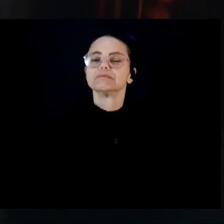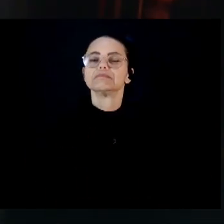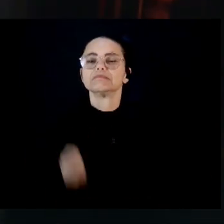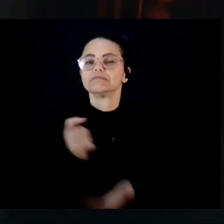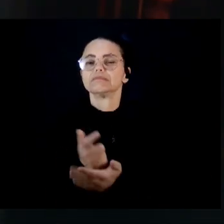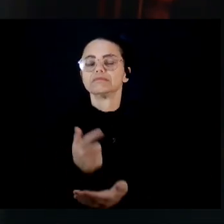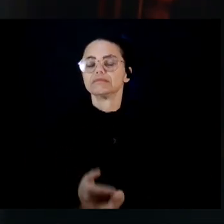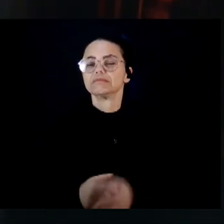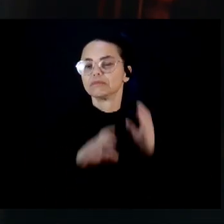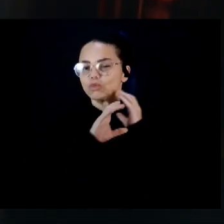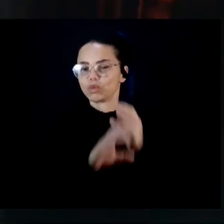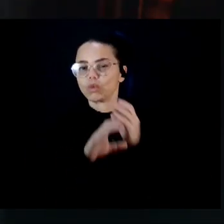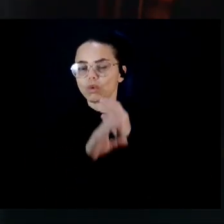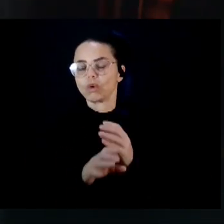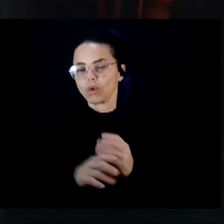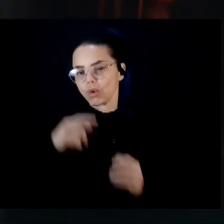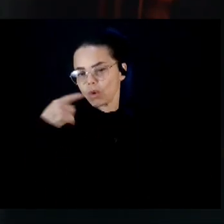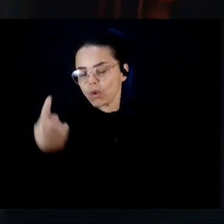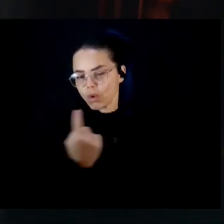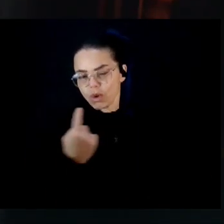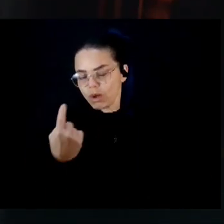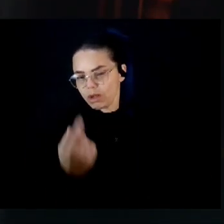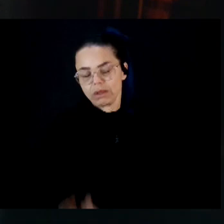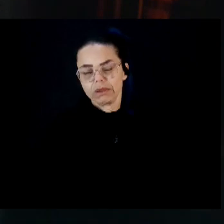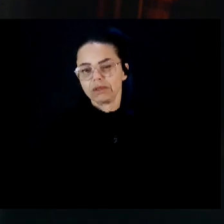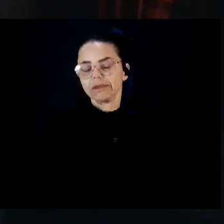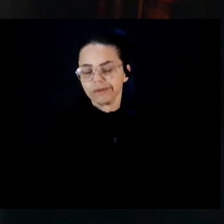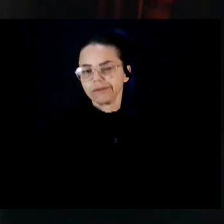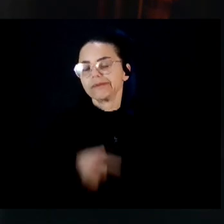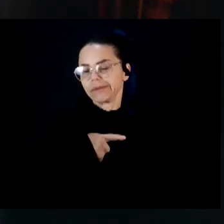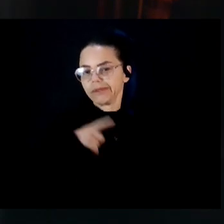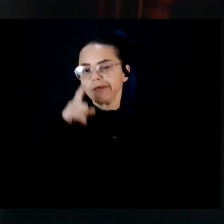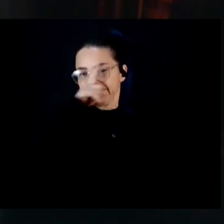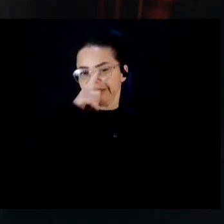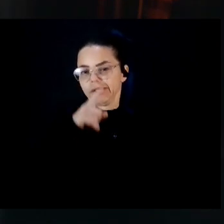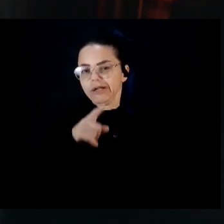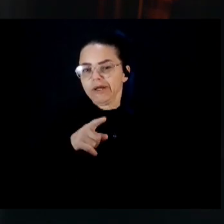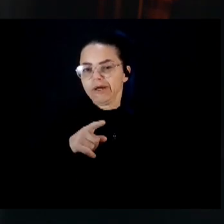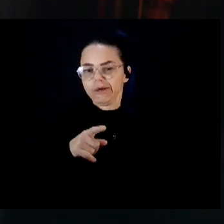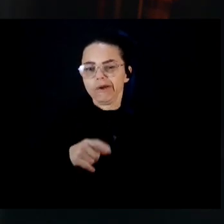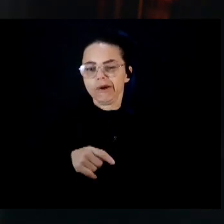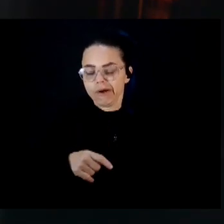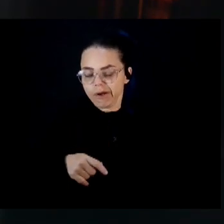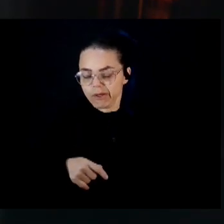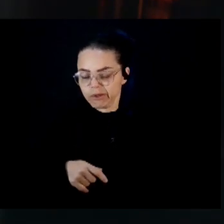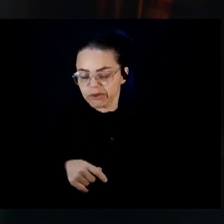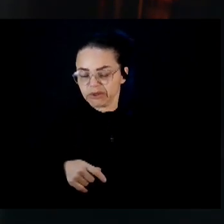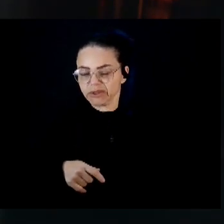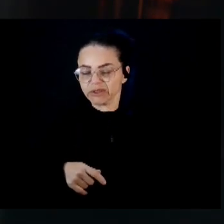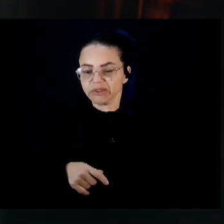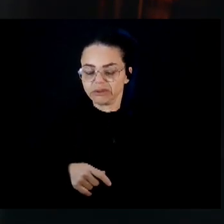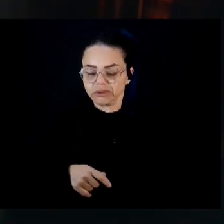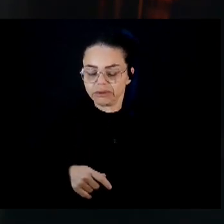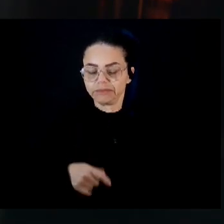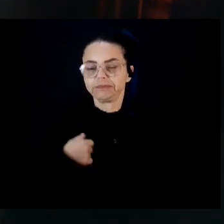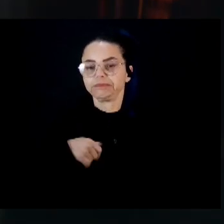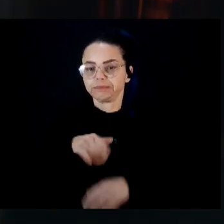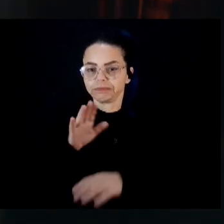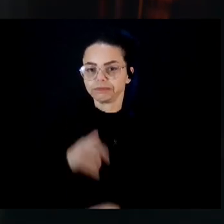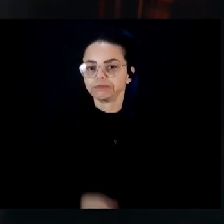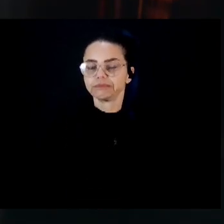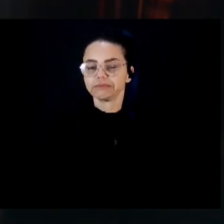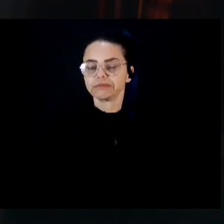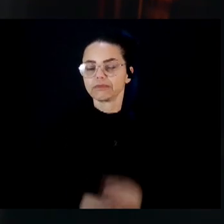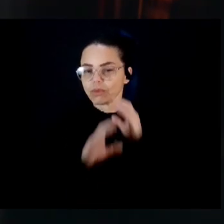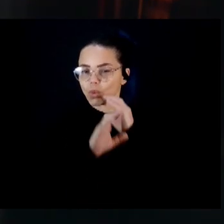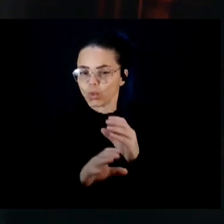própria, né? E tem riscos essa automedicação nutricional. Por mais que seja suplemento, doutor,